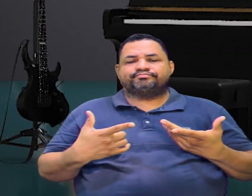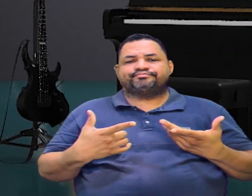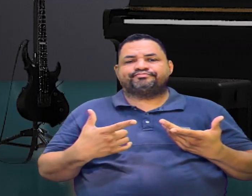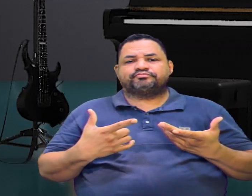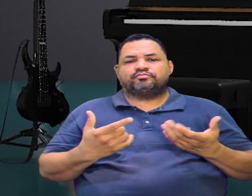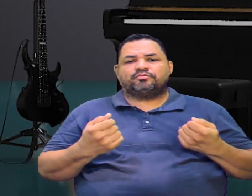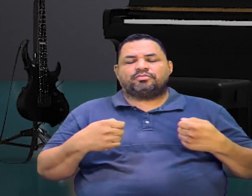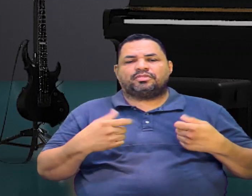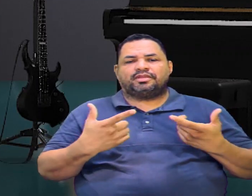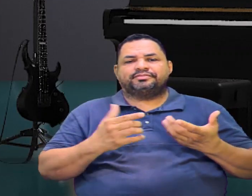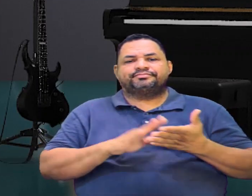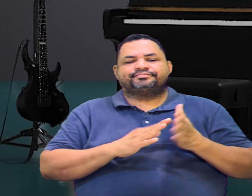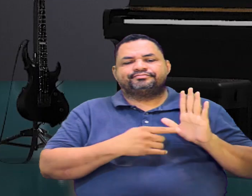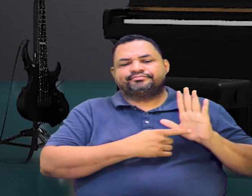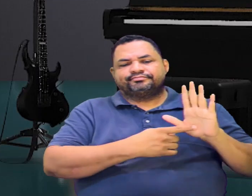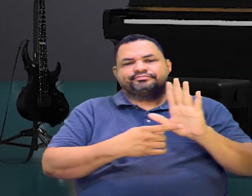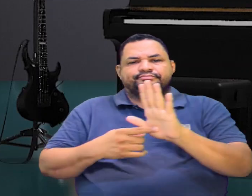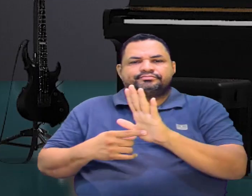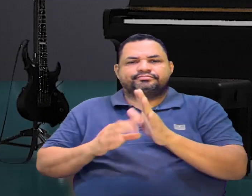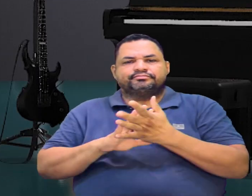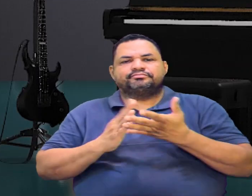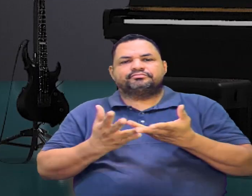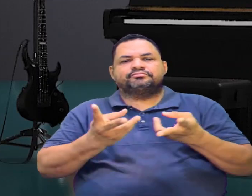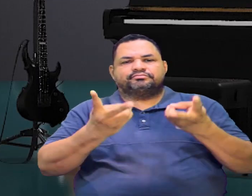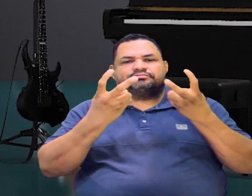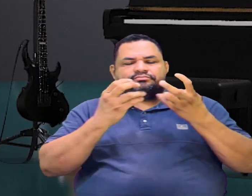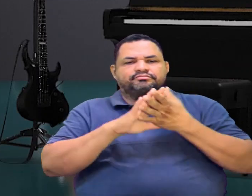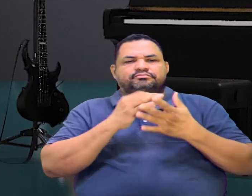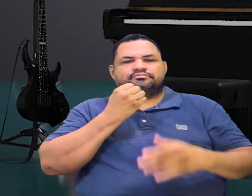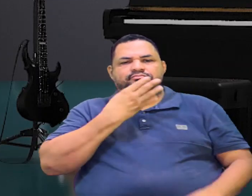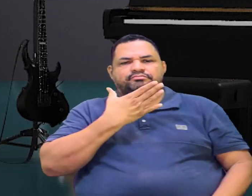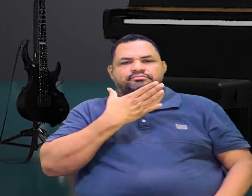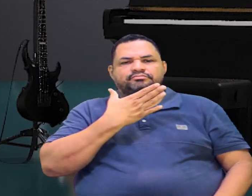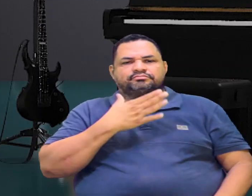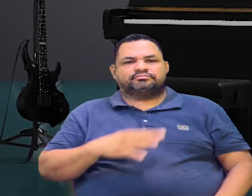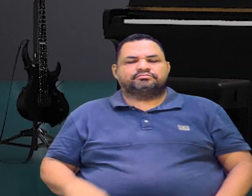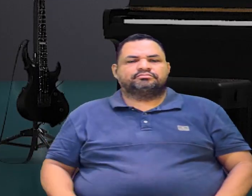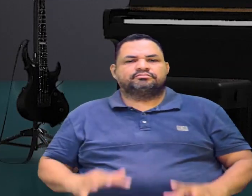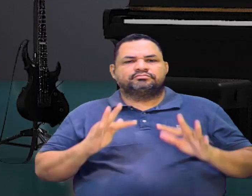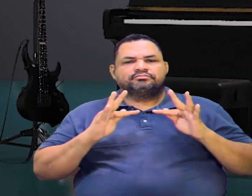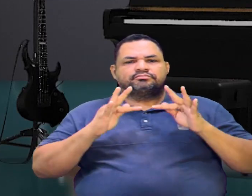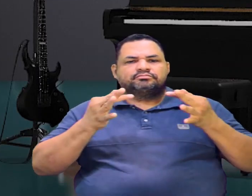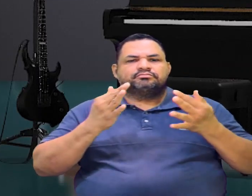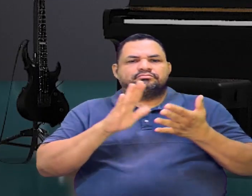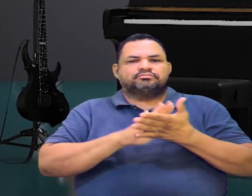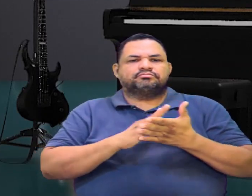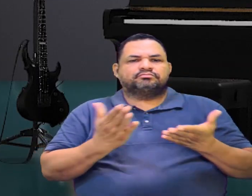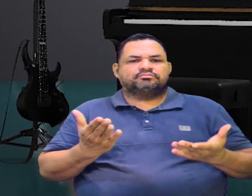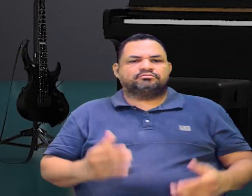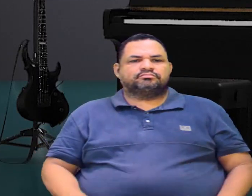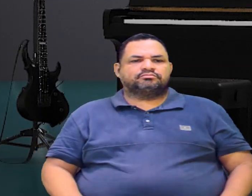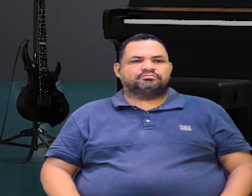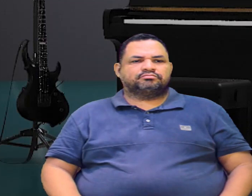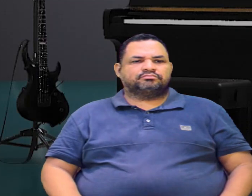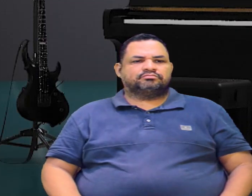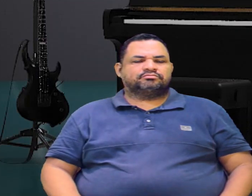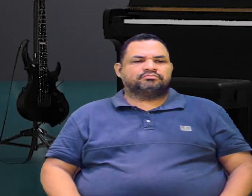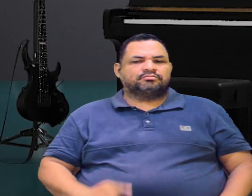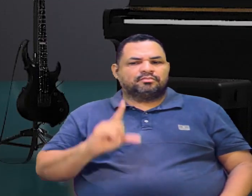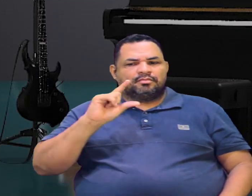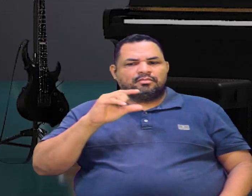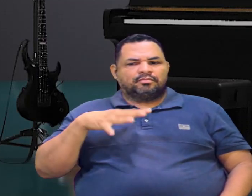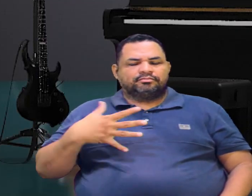e essas possibilidades estão aí para serem exploradas, tá bom? Então, para terminar a nossa aula, vou pegar o violão aqui para a gente cantar um